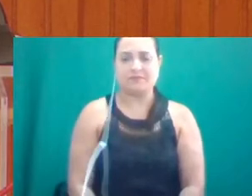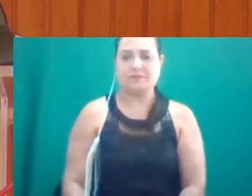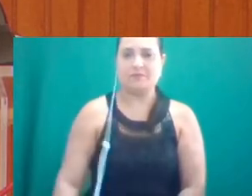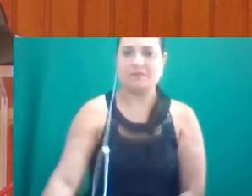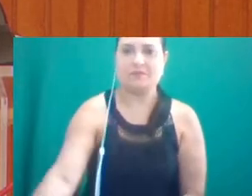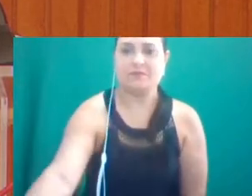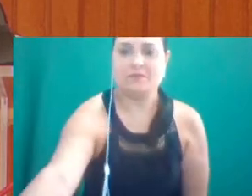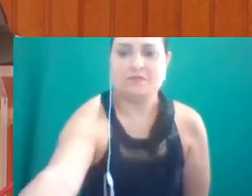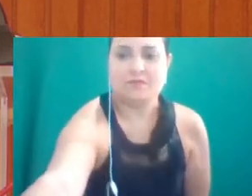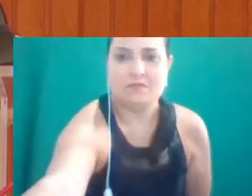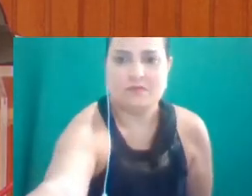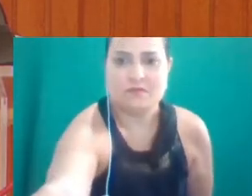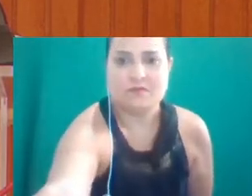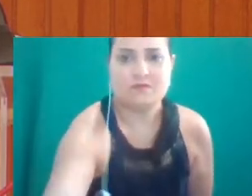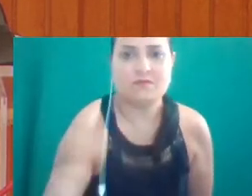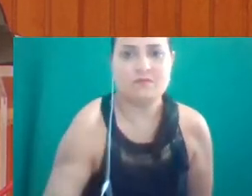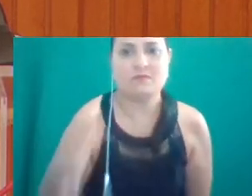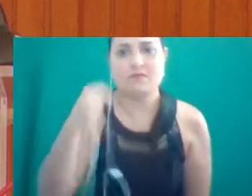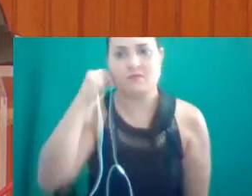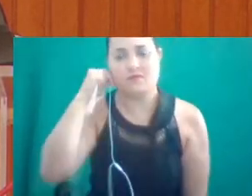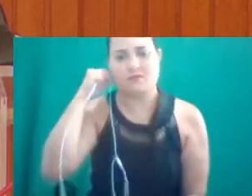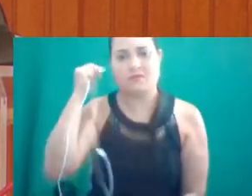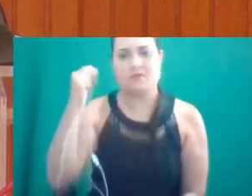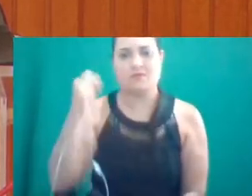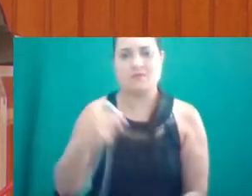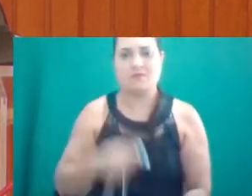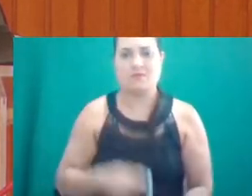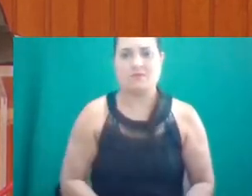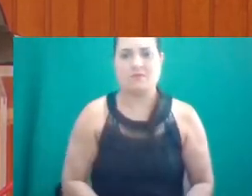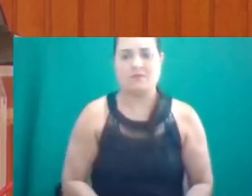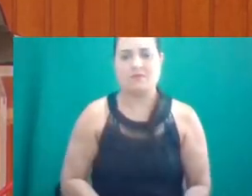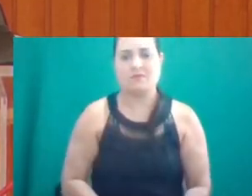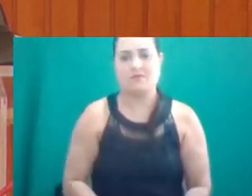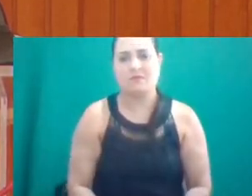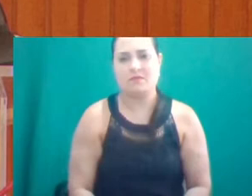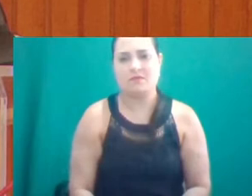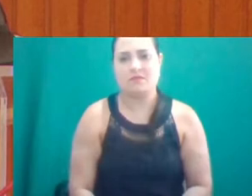outorga a concessão dos graus correspondentes.